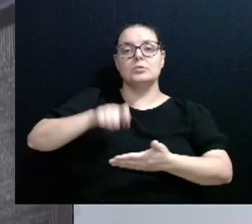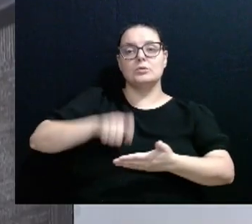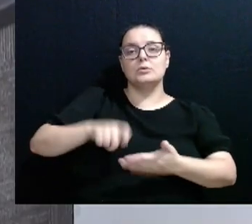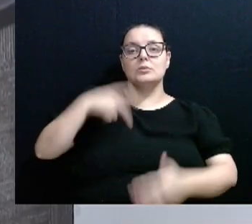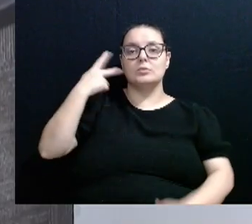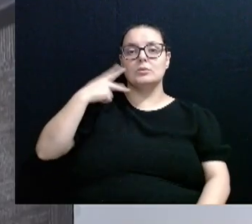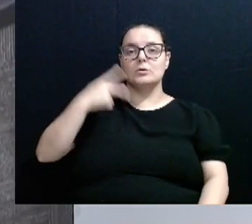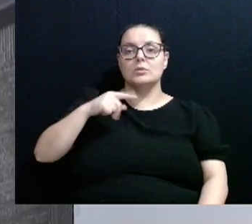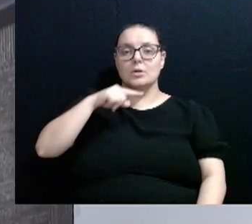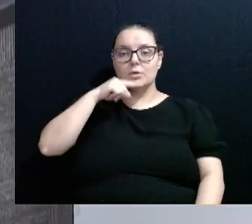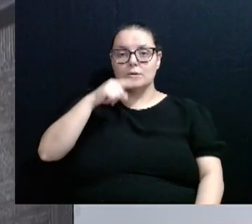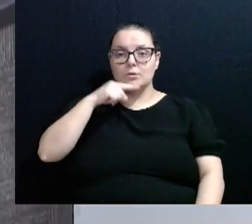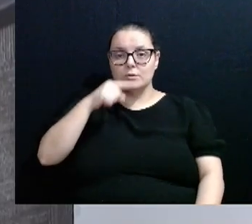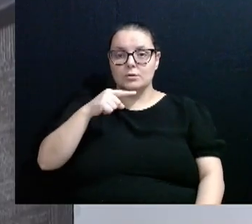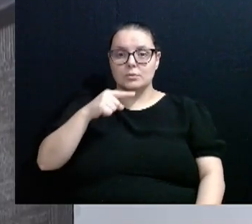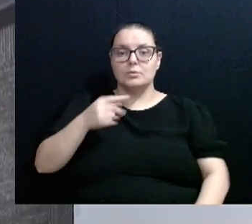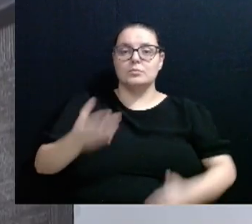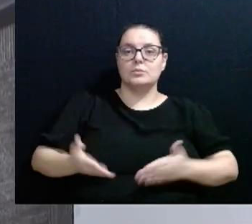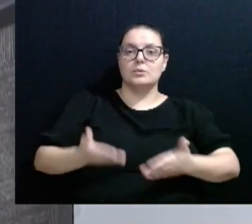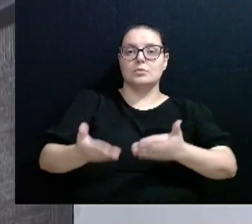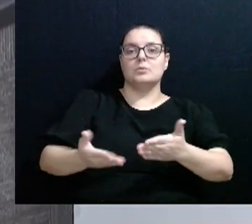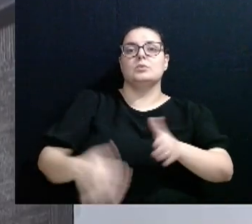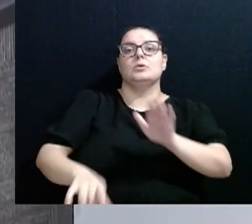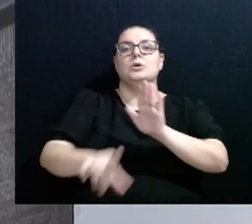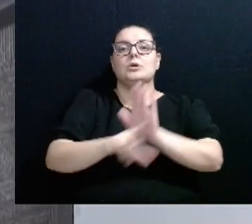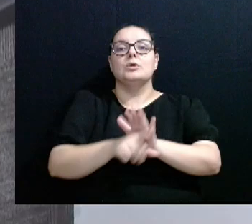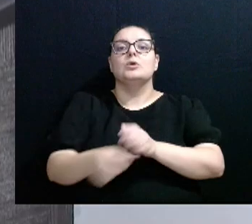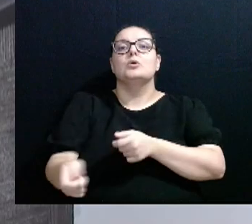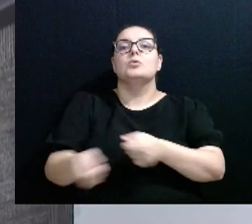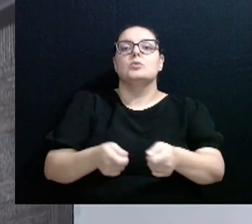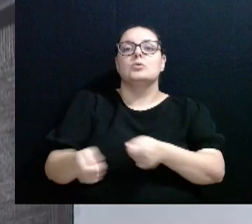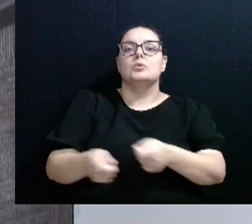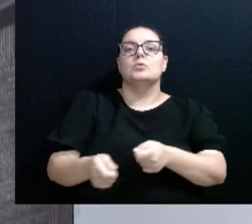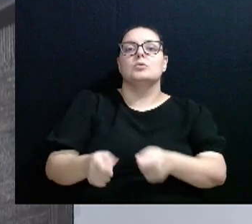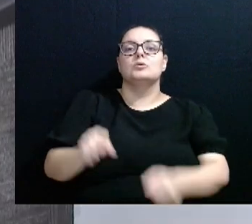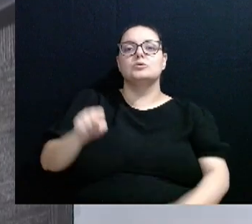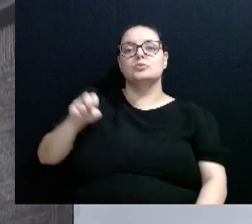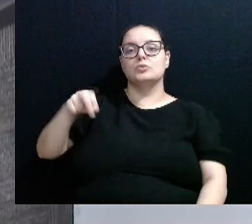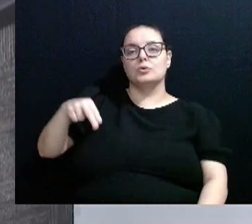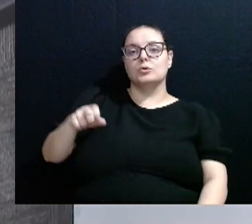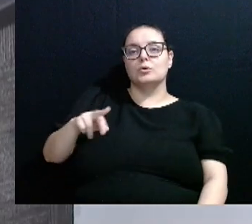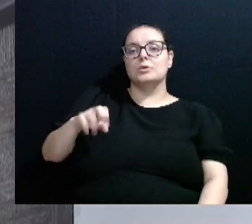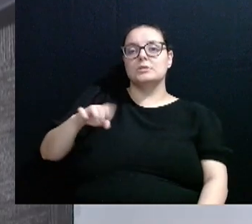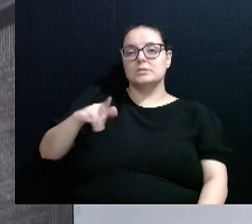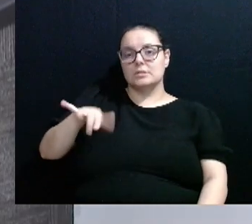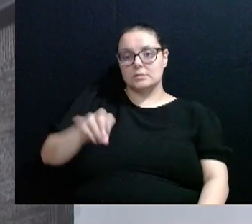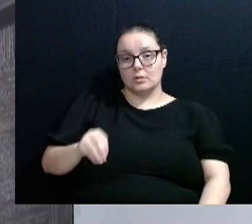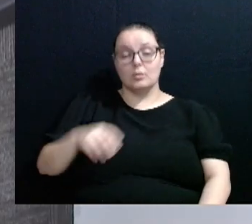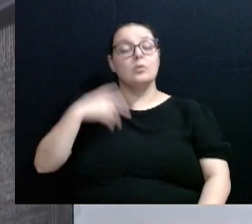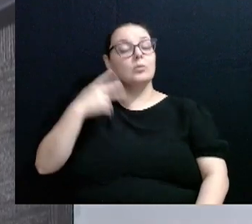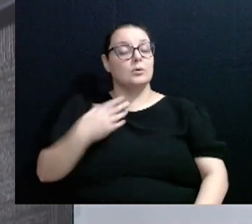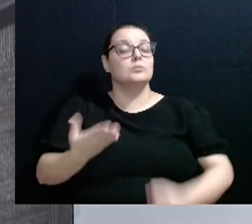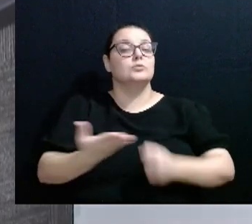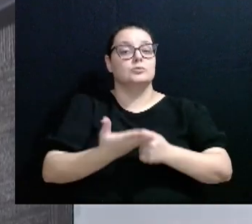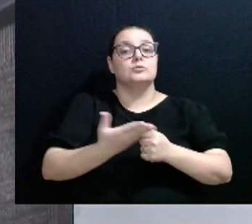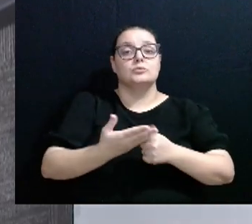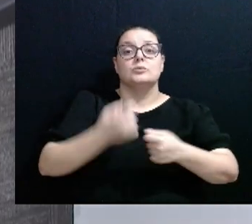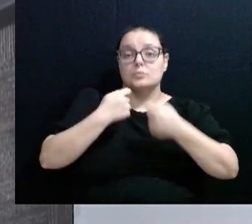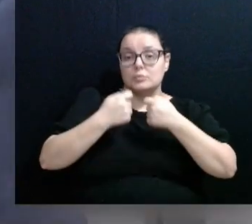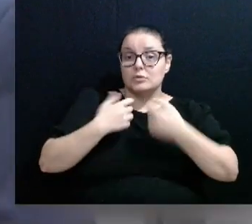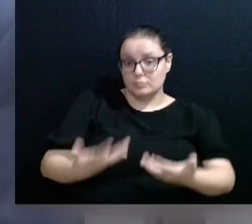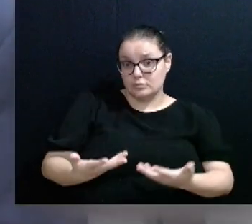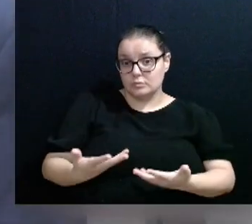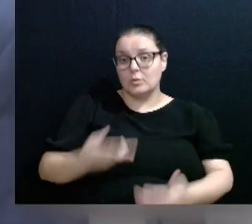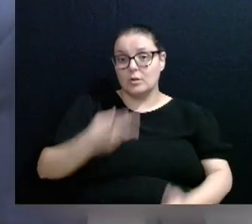Magoga, que trata de leis de controle de sonorização. O vereador, durante o intervalo regimental, falou sobre a